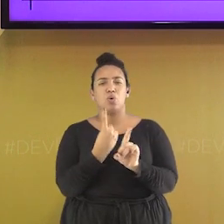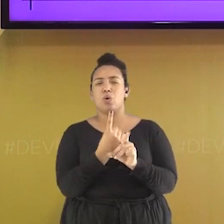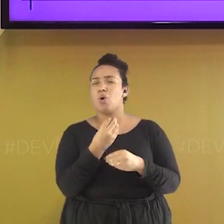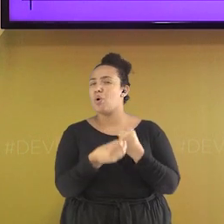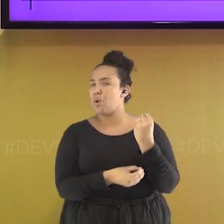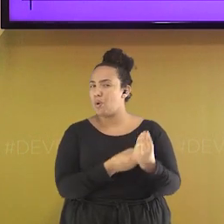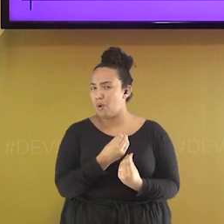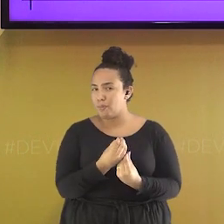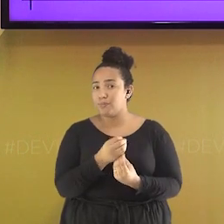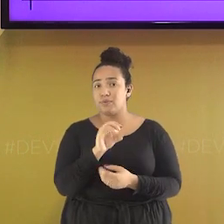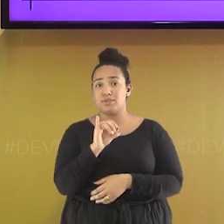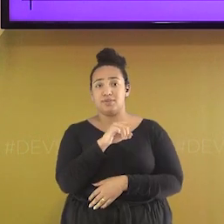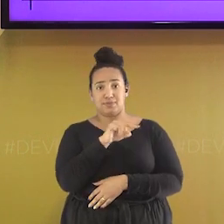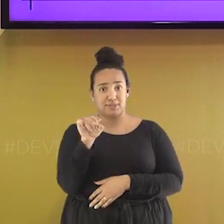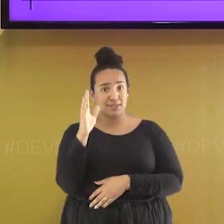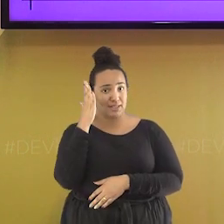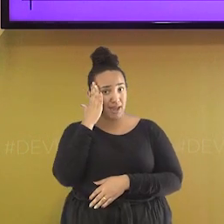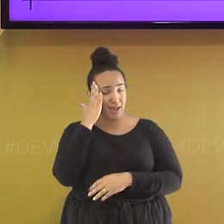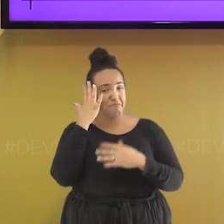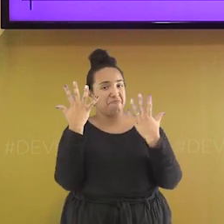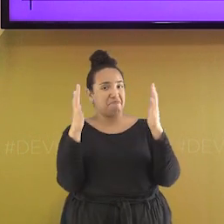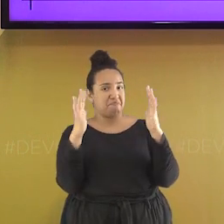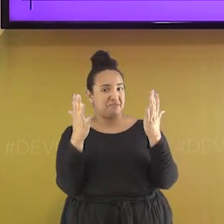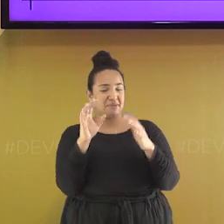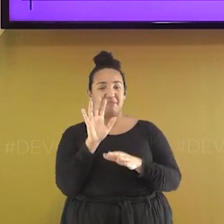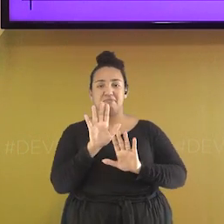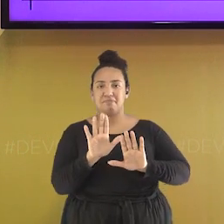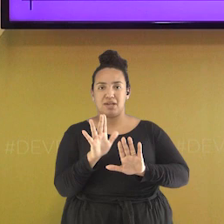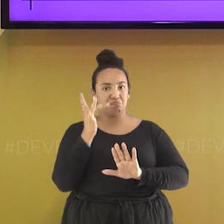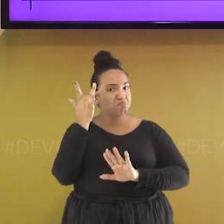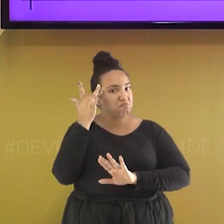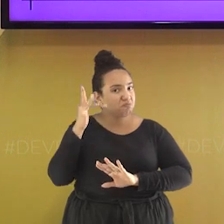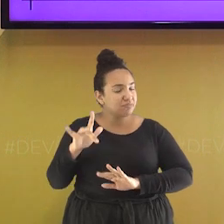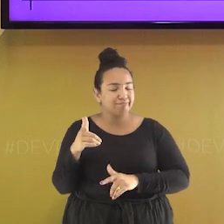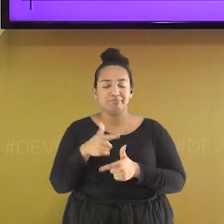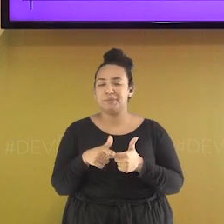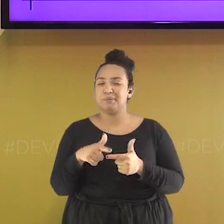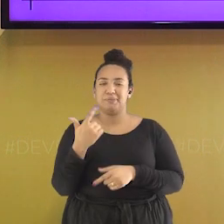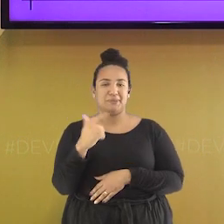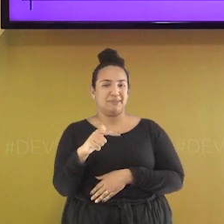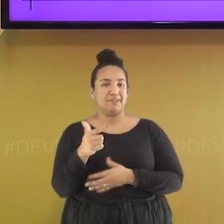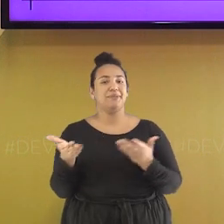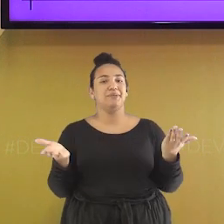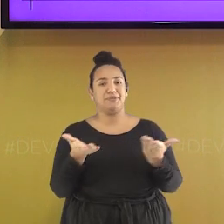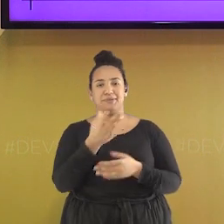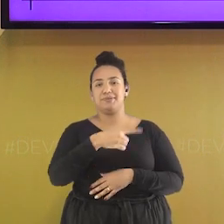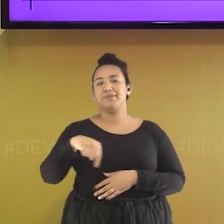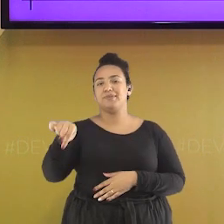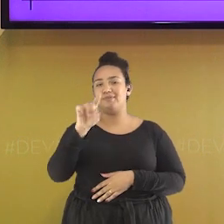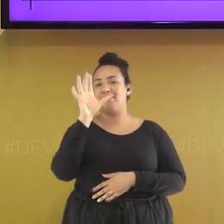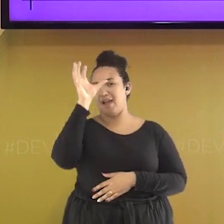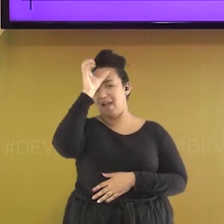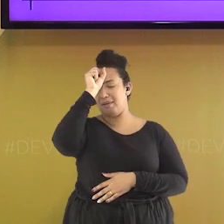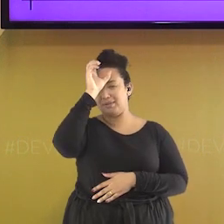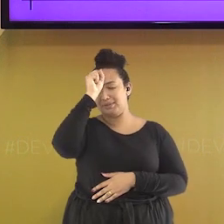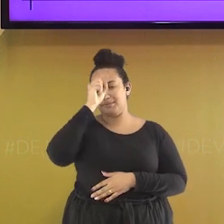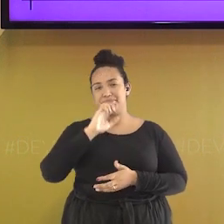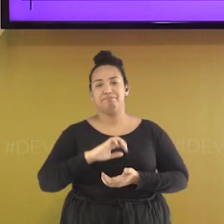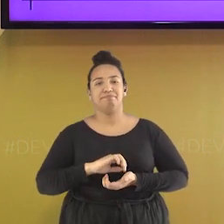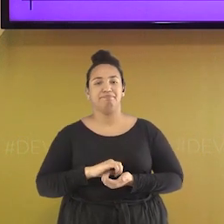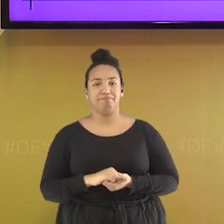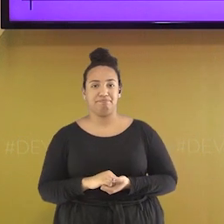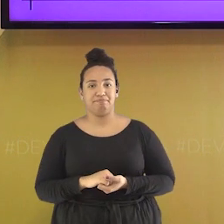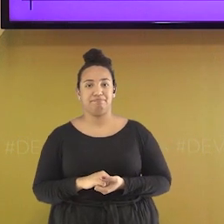se vocês sabem, estão de parabéns. Se não sabem, sem problemas, pois hoje vamos juntos conhecer um pouco mais